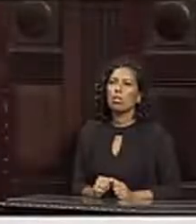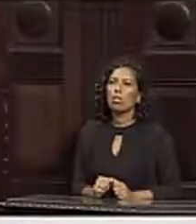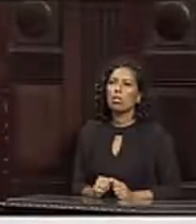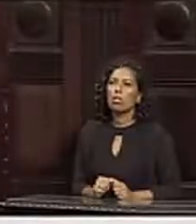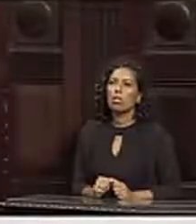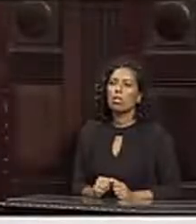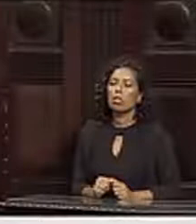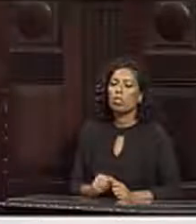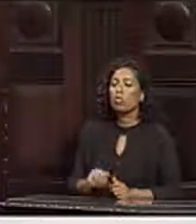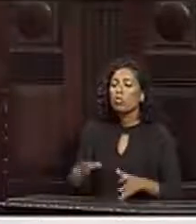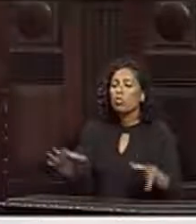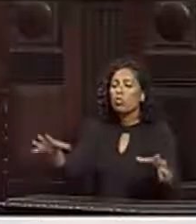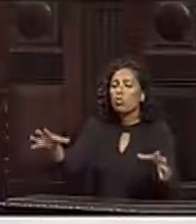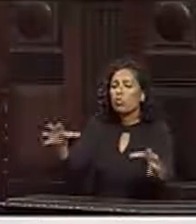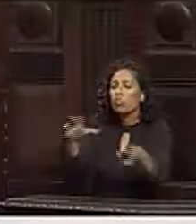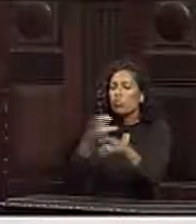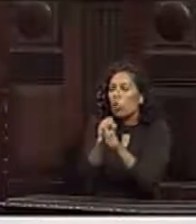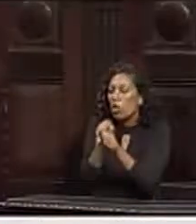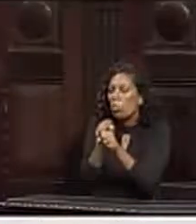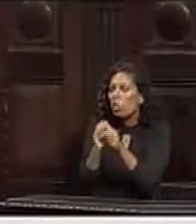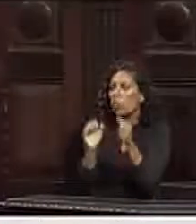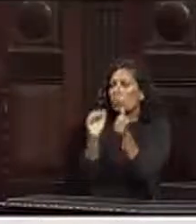incorpora